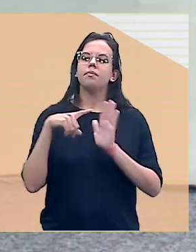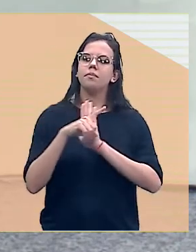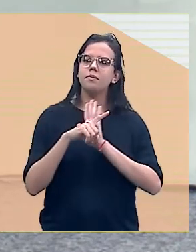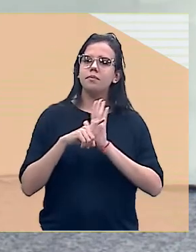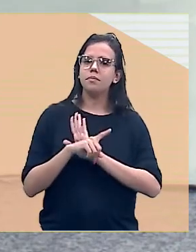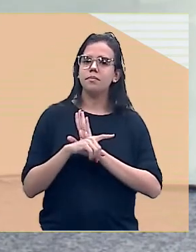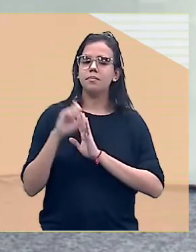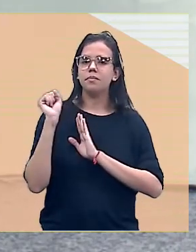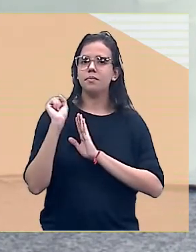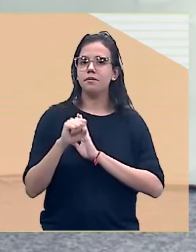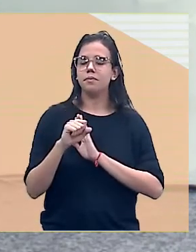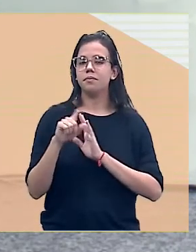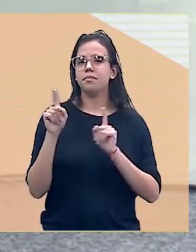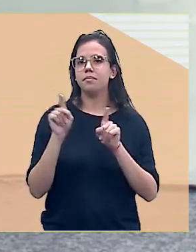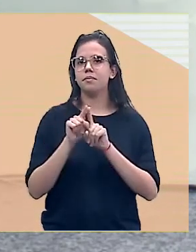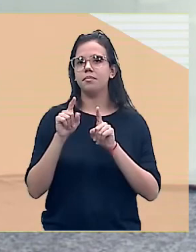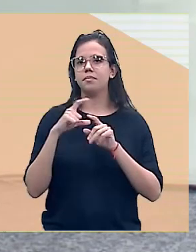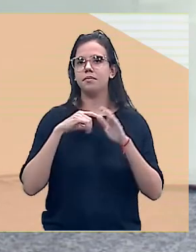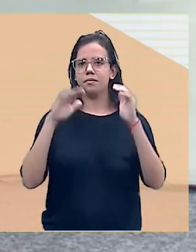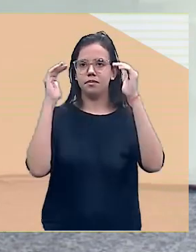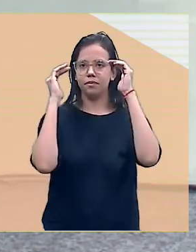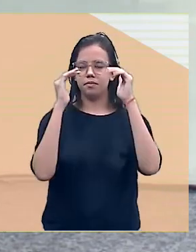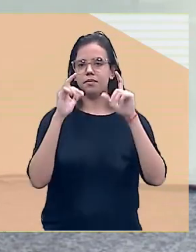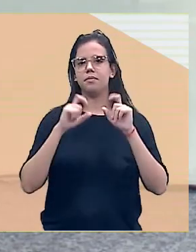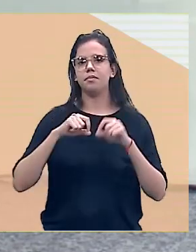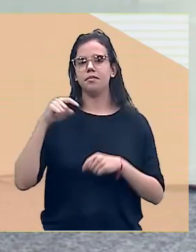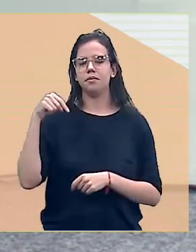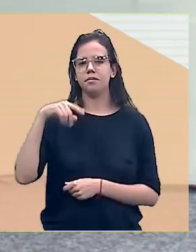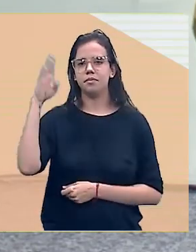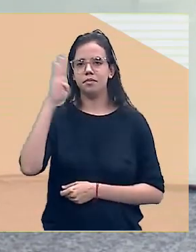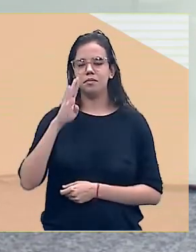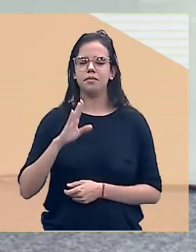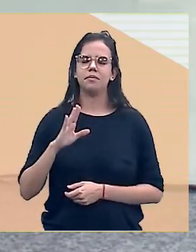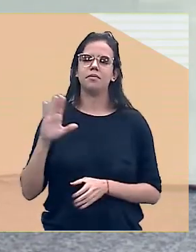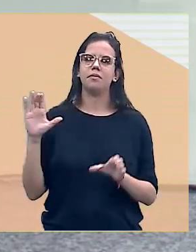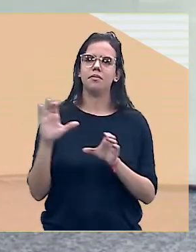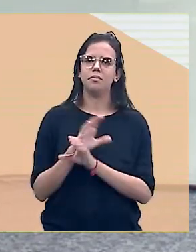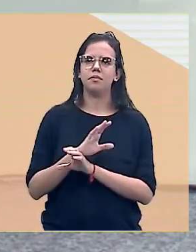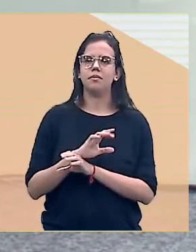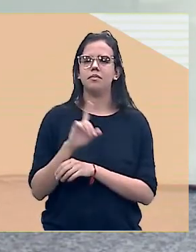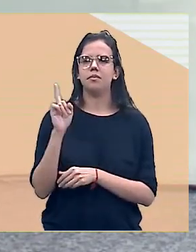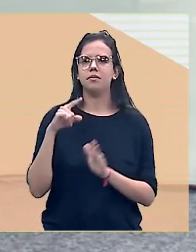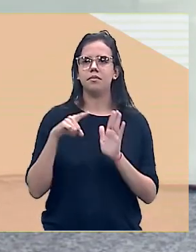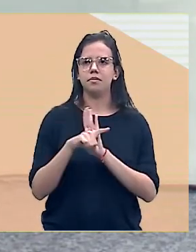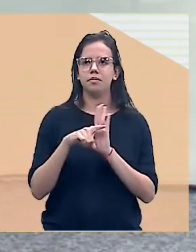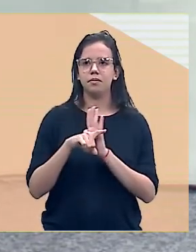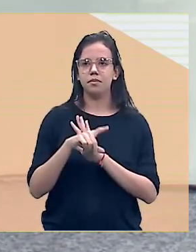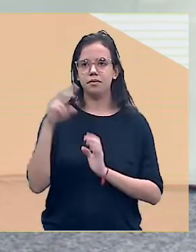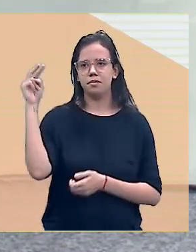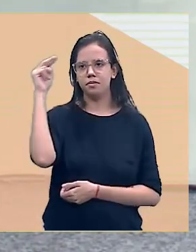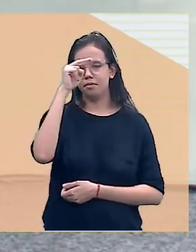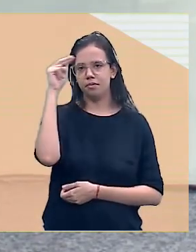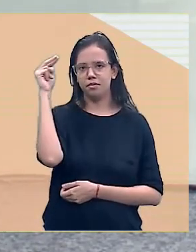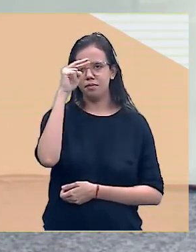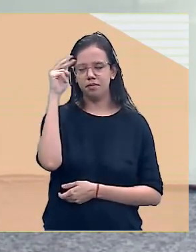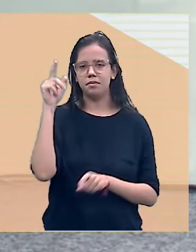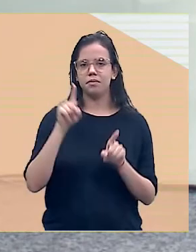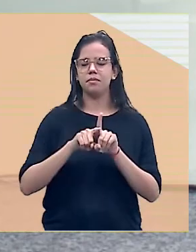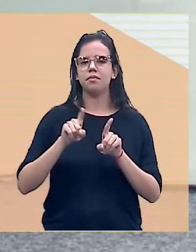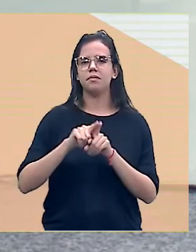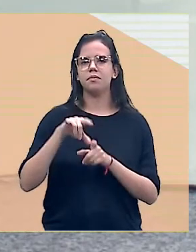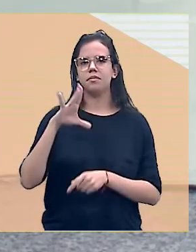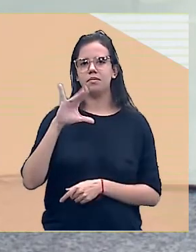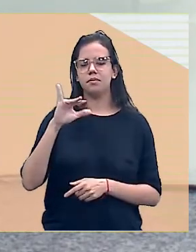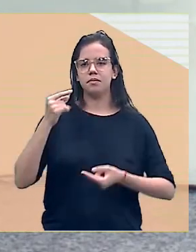intelectual sim respeitadíssima no Brasil inteiro né historiadora da certo o